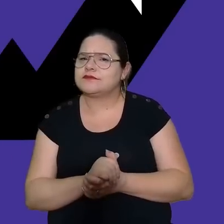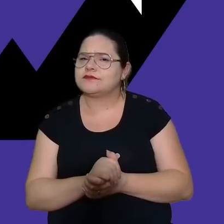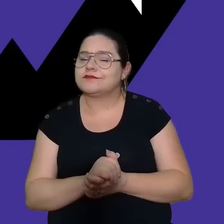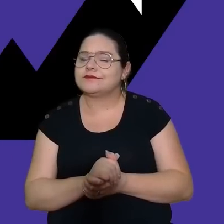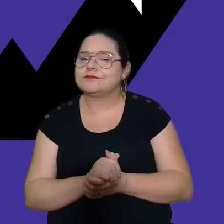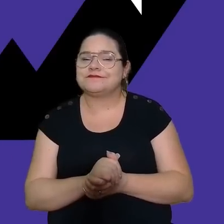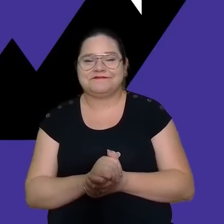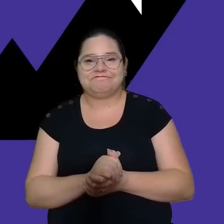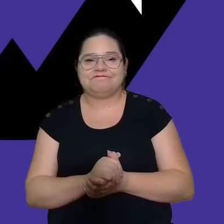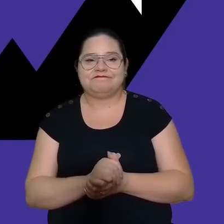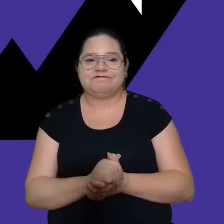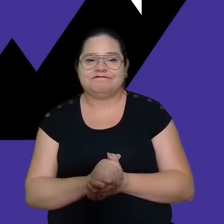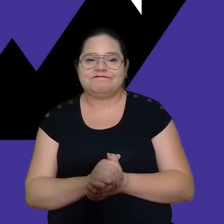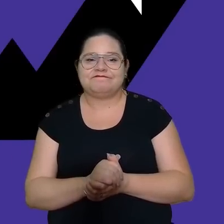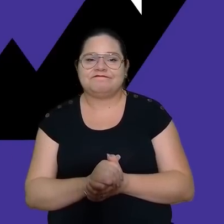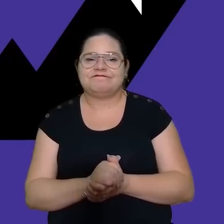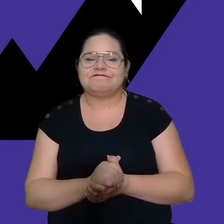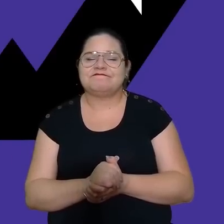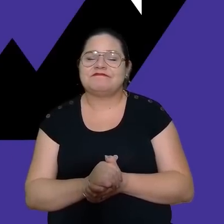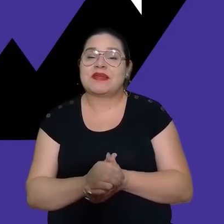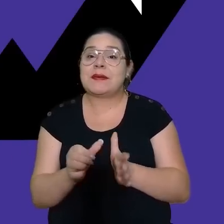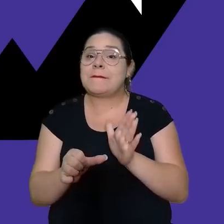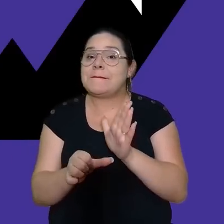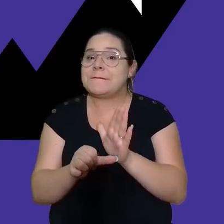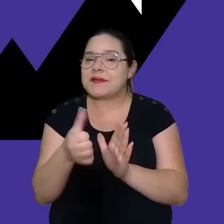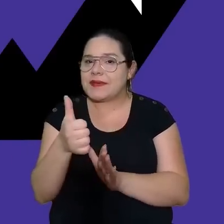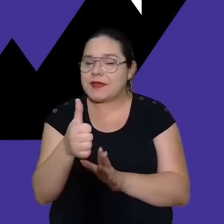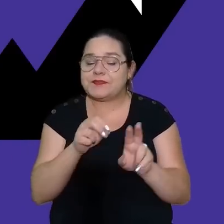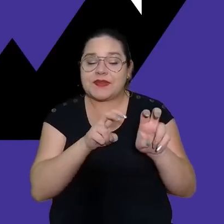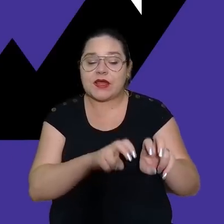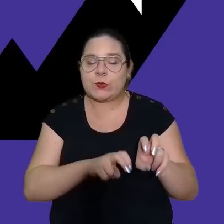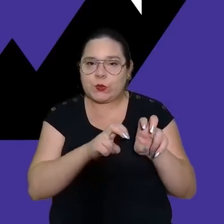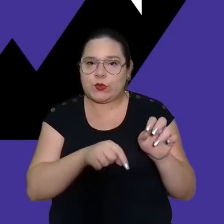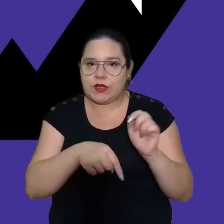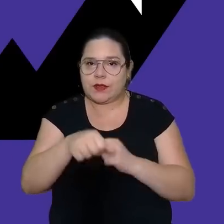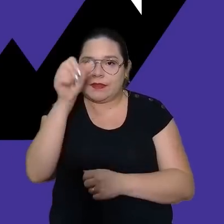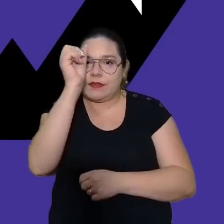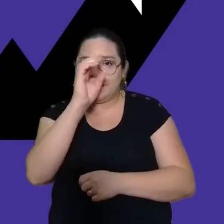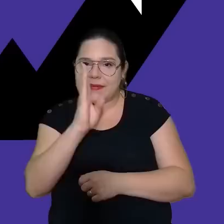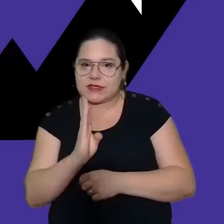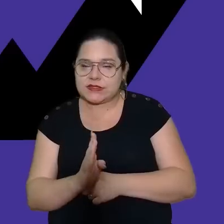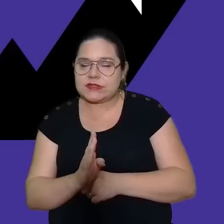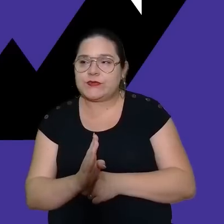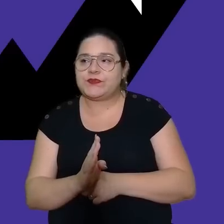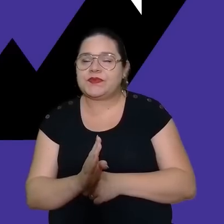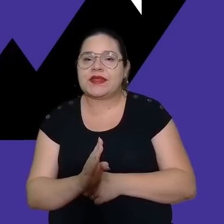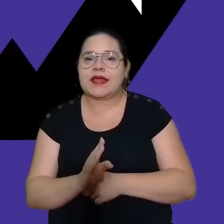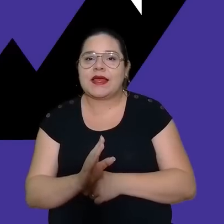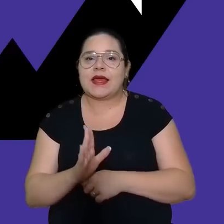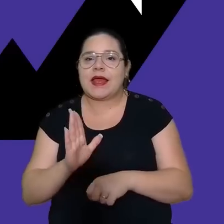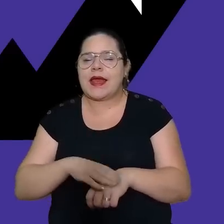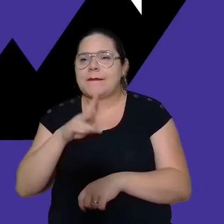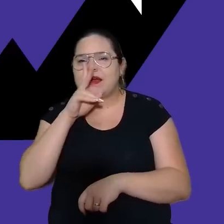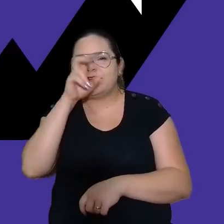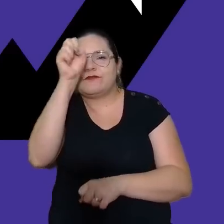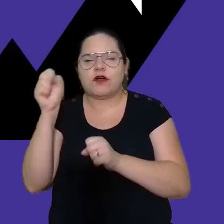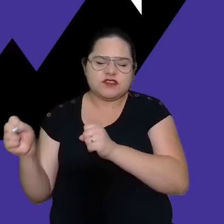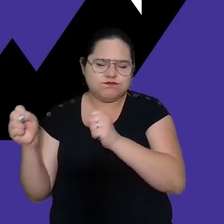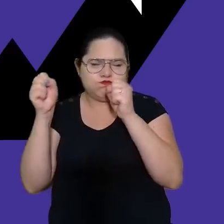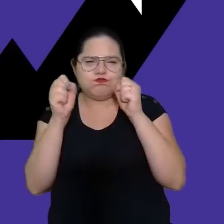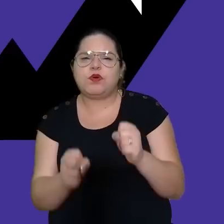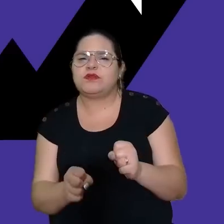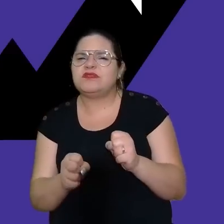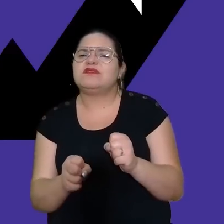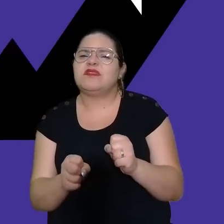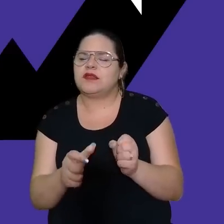Não, porque primeiro que a agricultura brasileira é a mais potente agricultura construída e desenvolvida